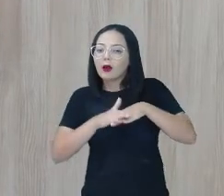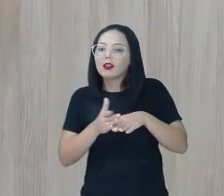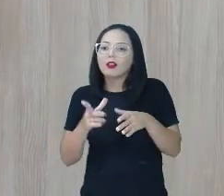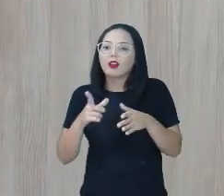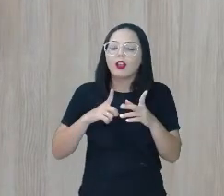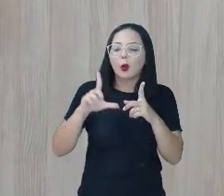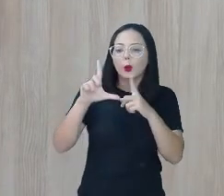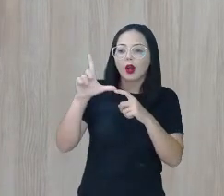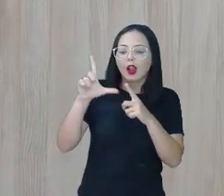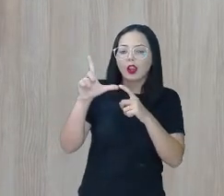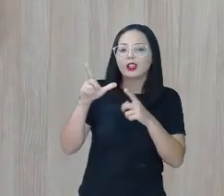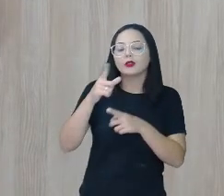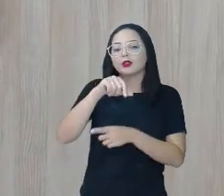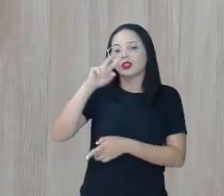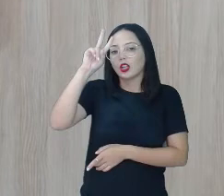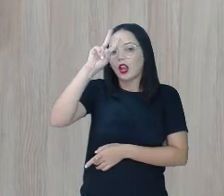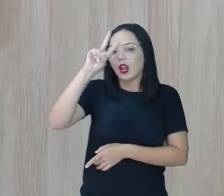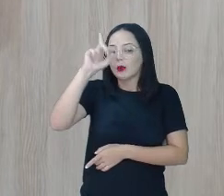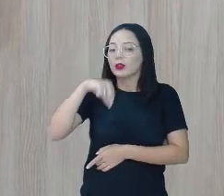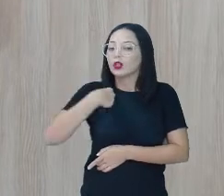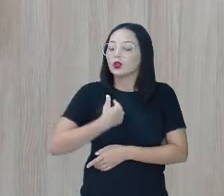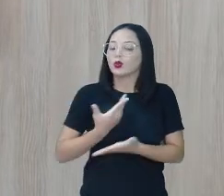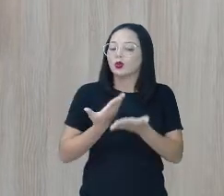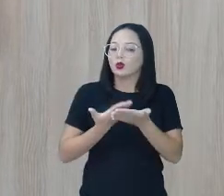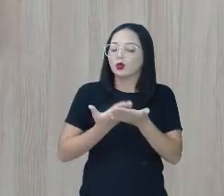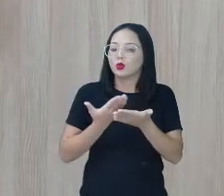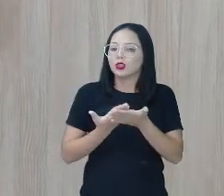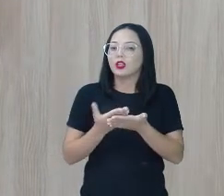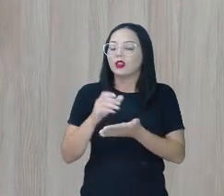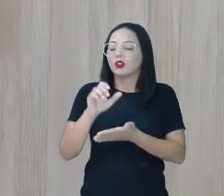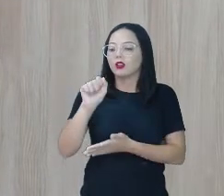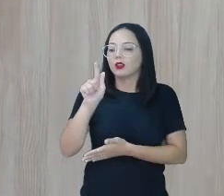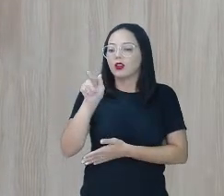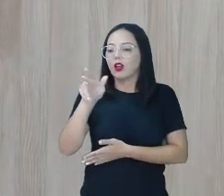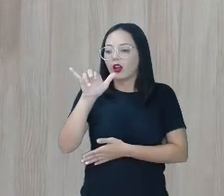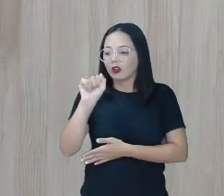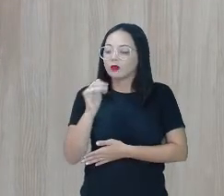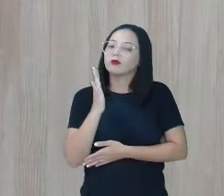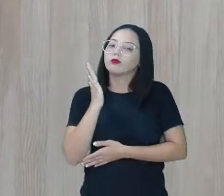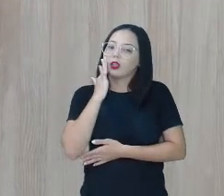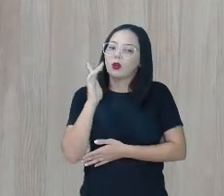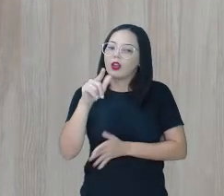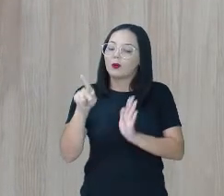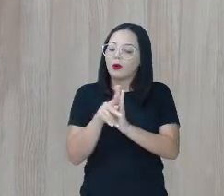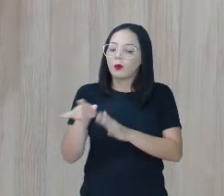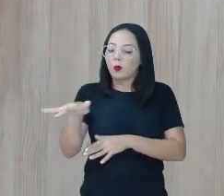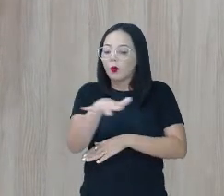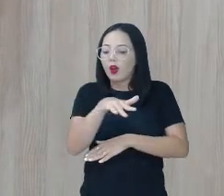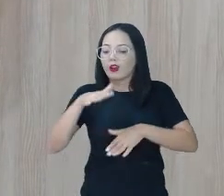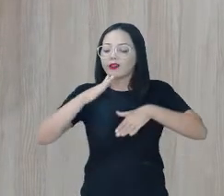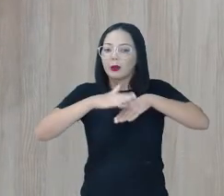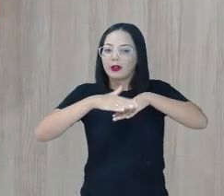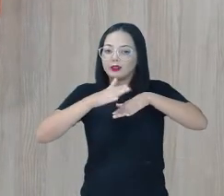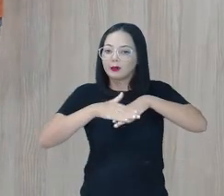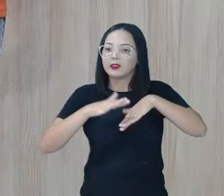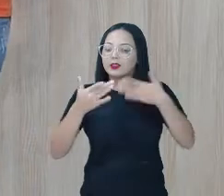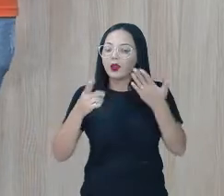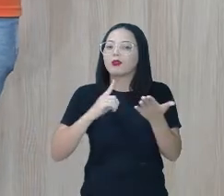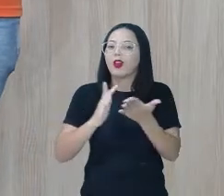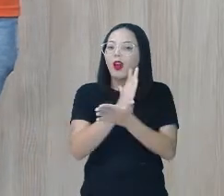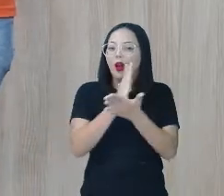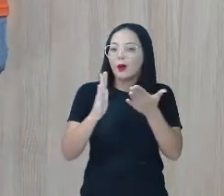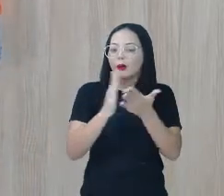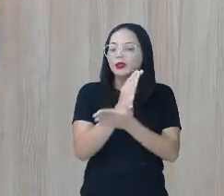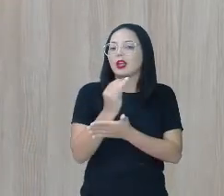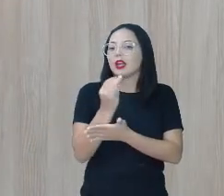uma letrinha, lembre-se que você está estudando álgebra, que é um ramo aí da matemática. Então, eu trouxe aqui alguns exemplos